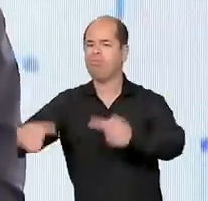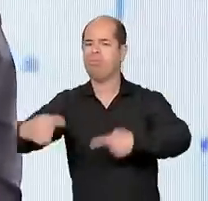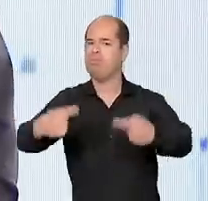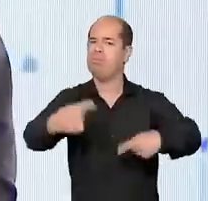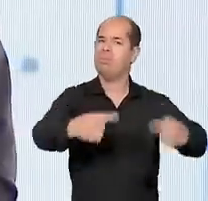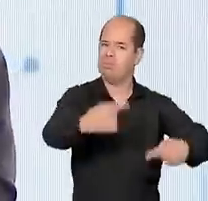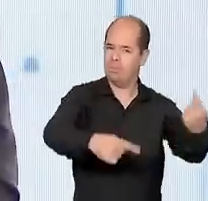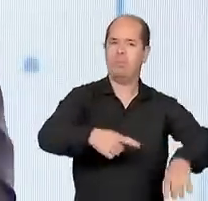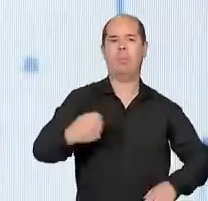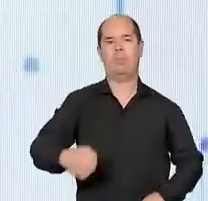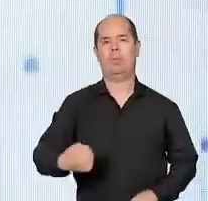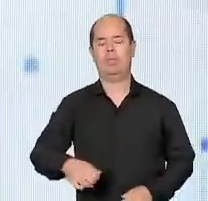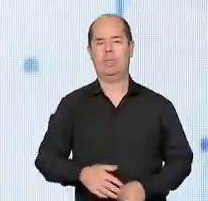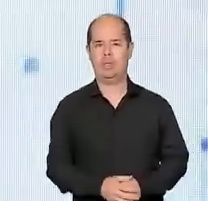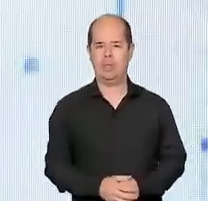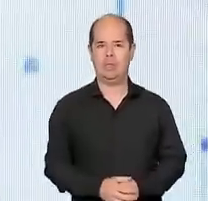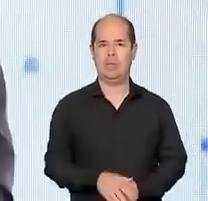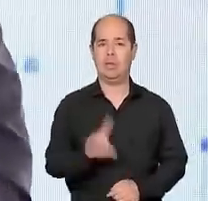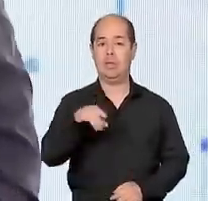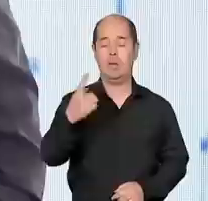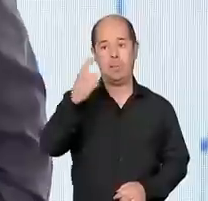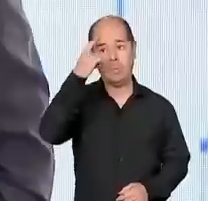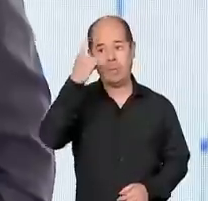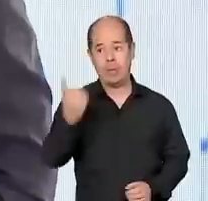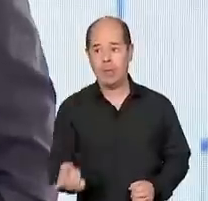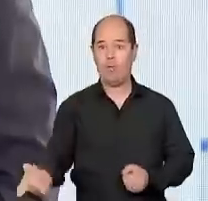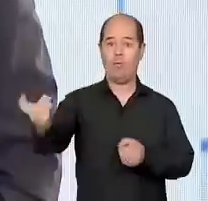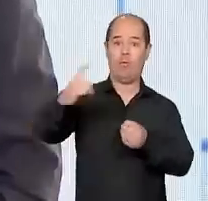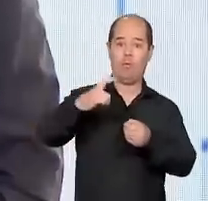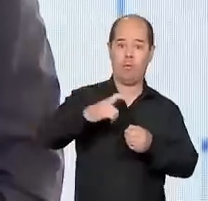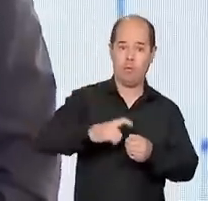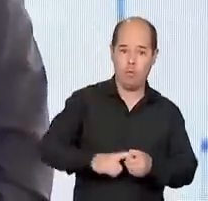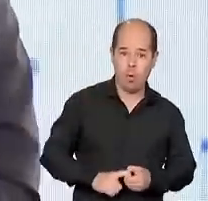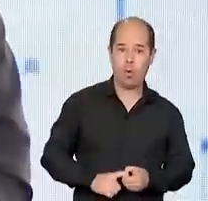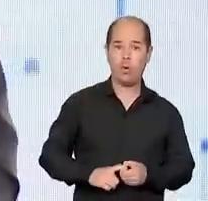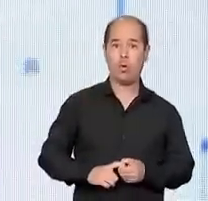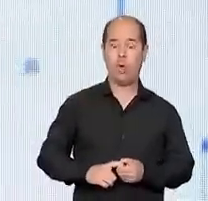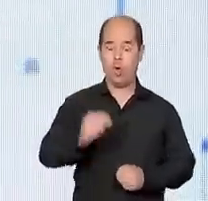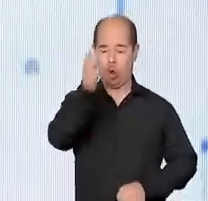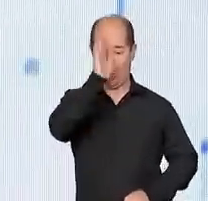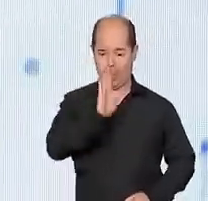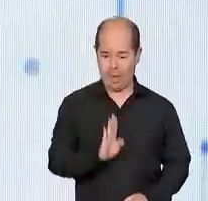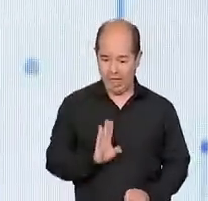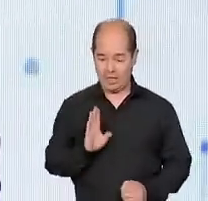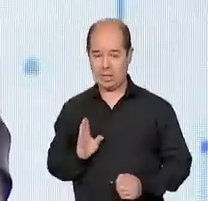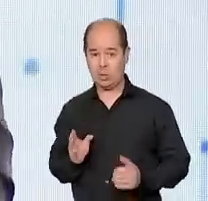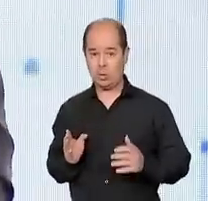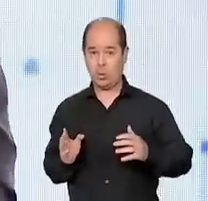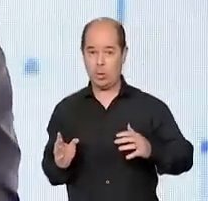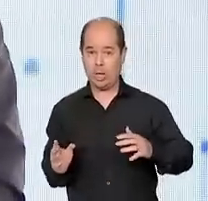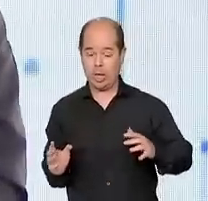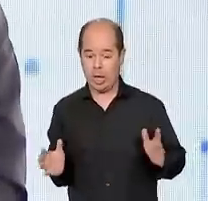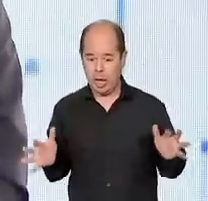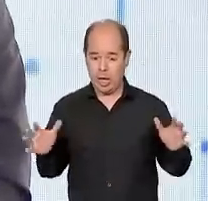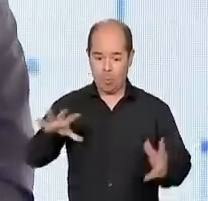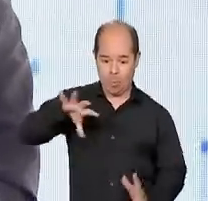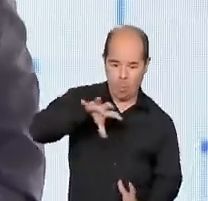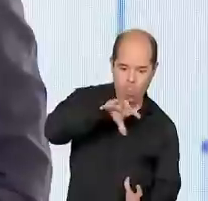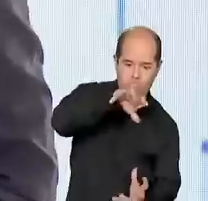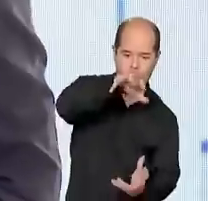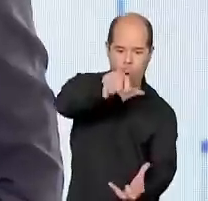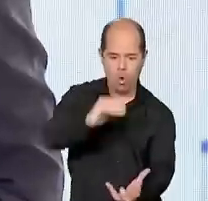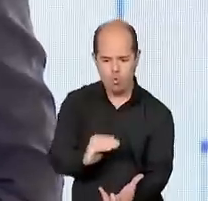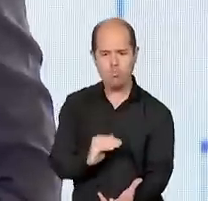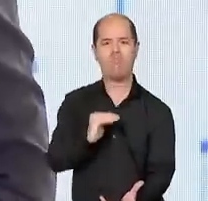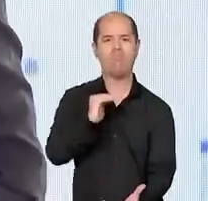resgatar o essencial para inserir o Brasil no mundo.